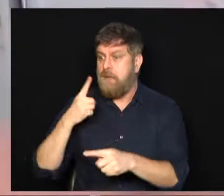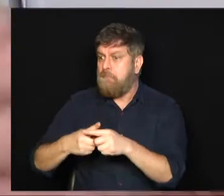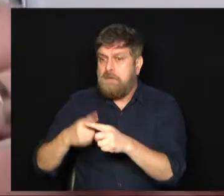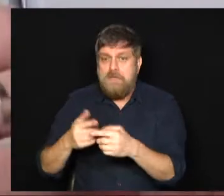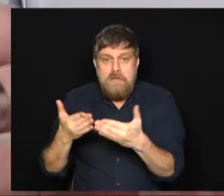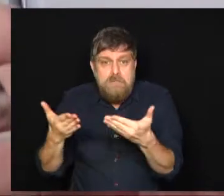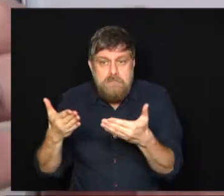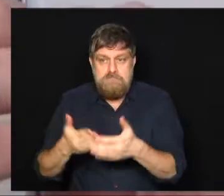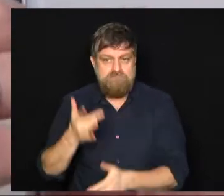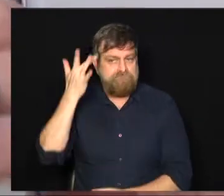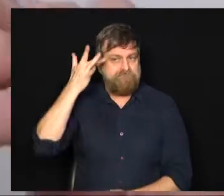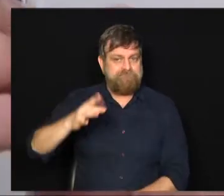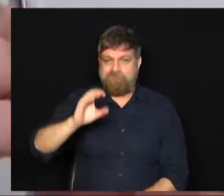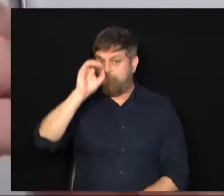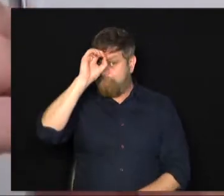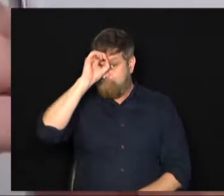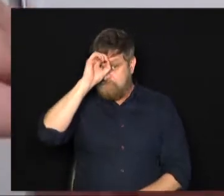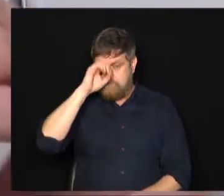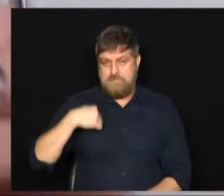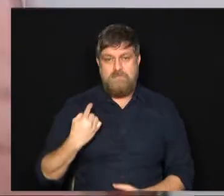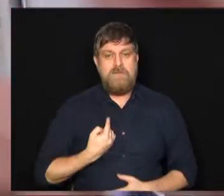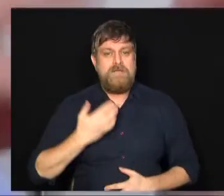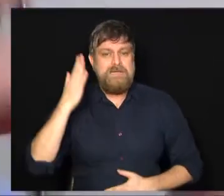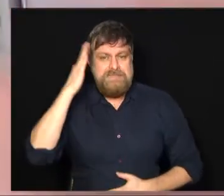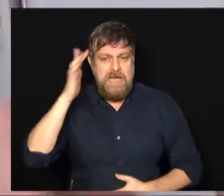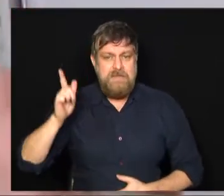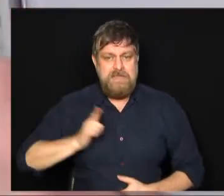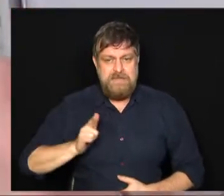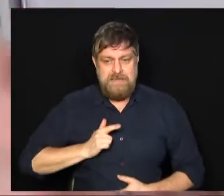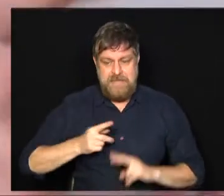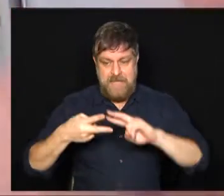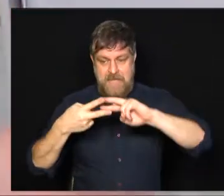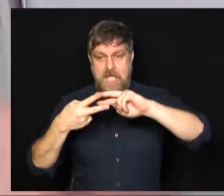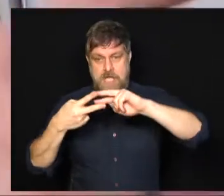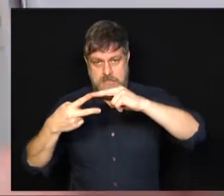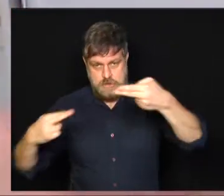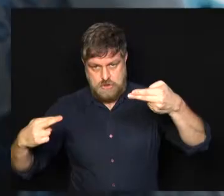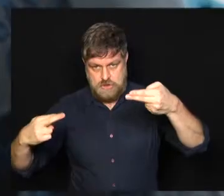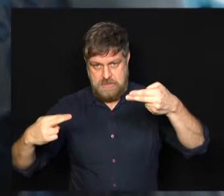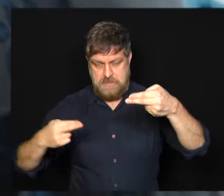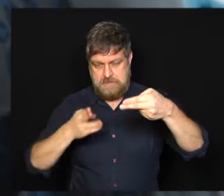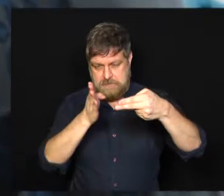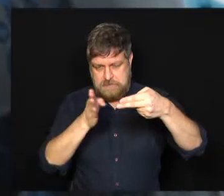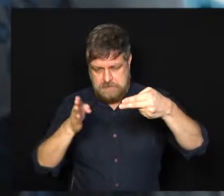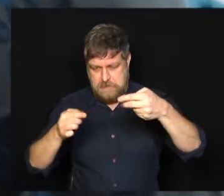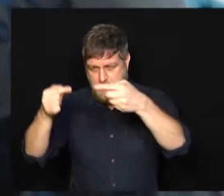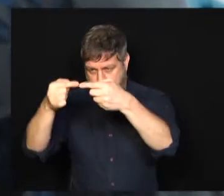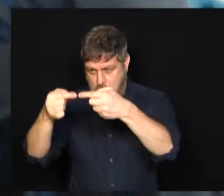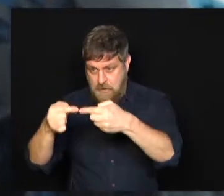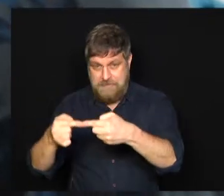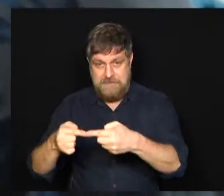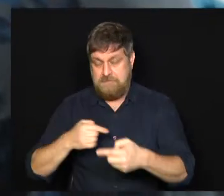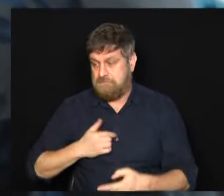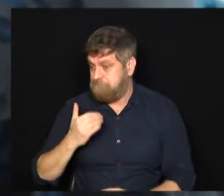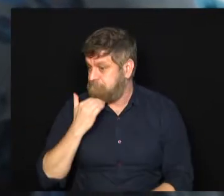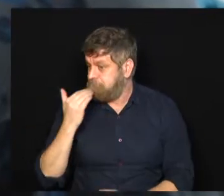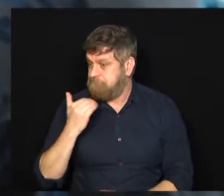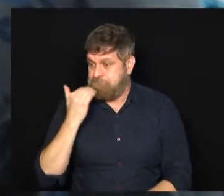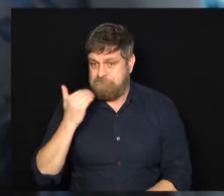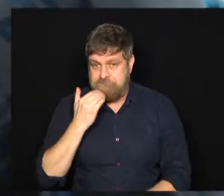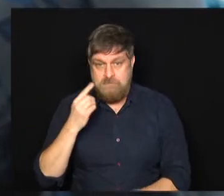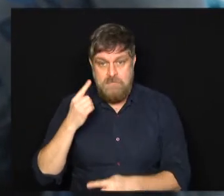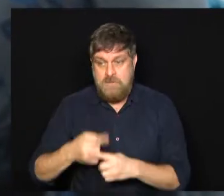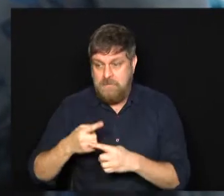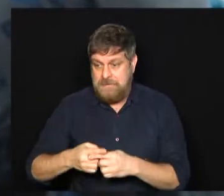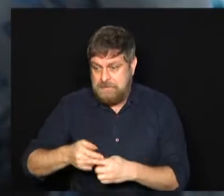né? A gente sabe que existem vários genes que podem estar associados, mas nenhum deles